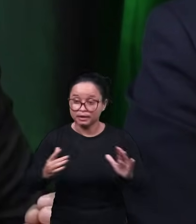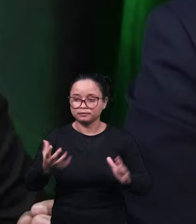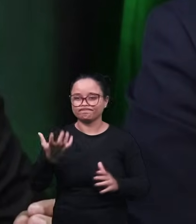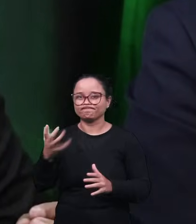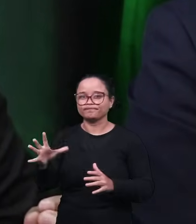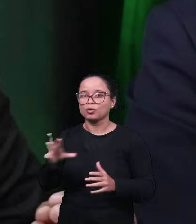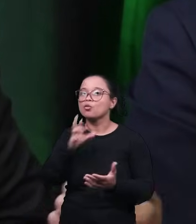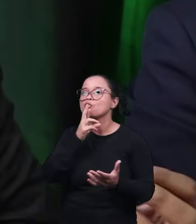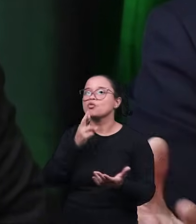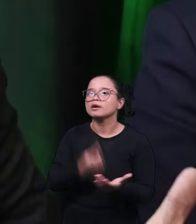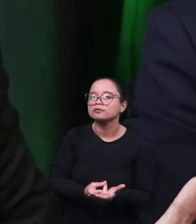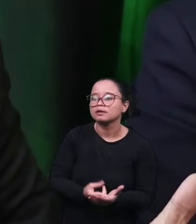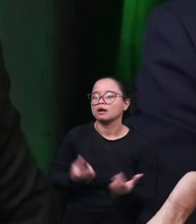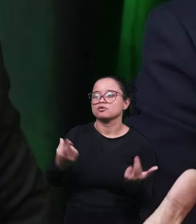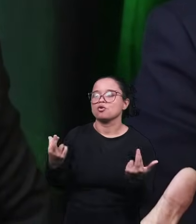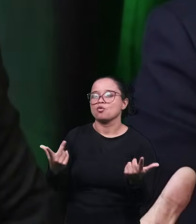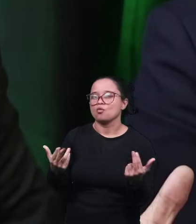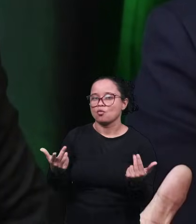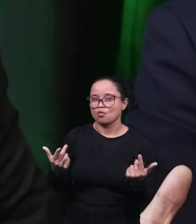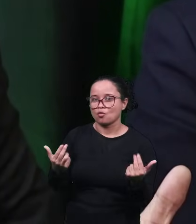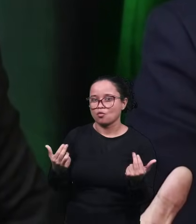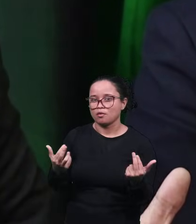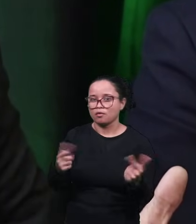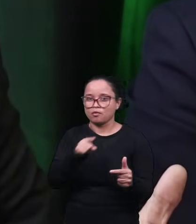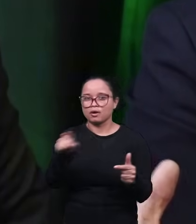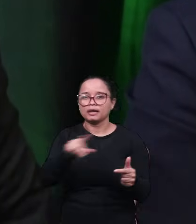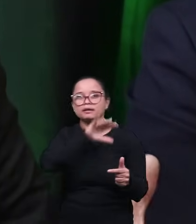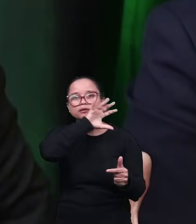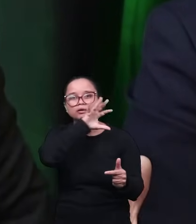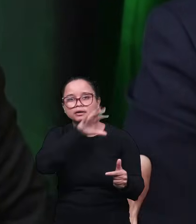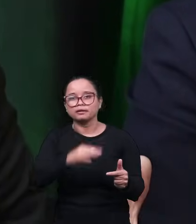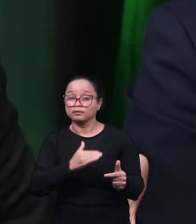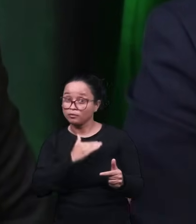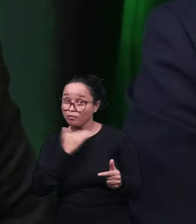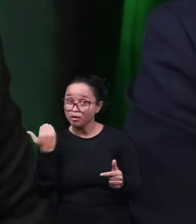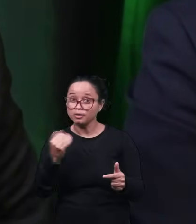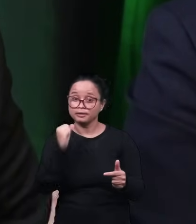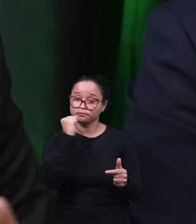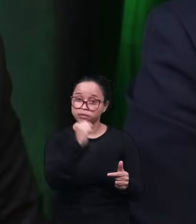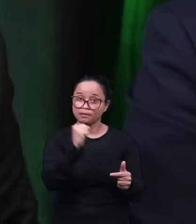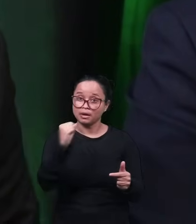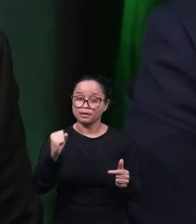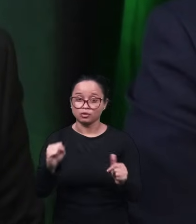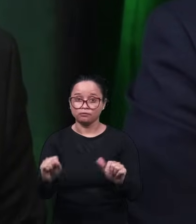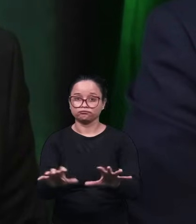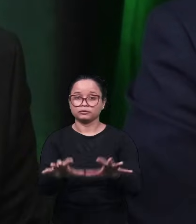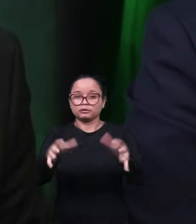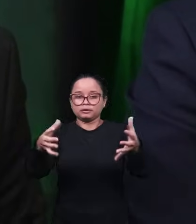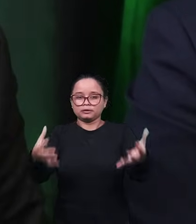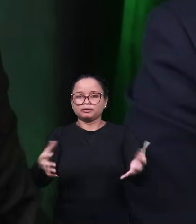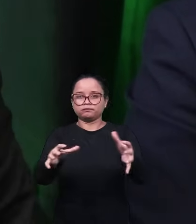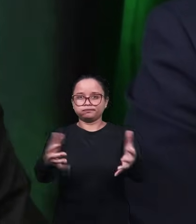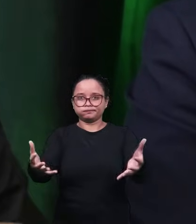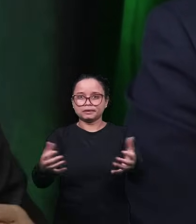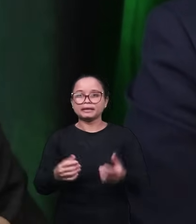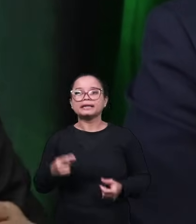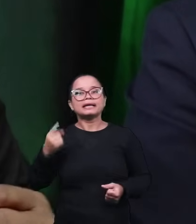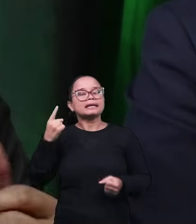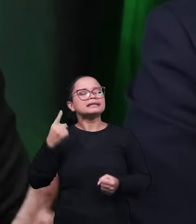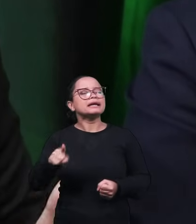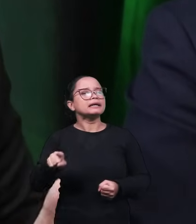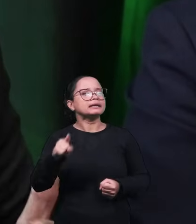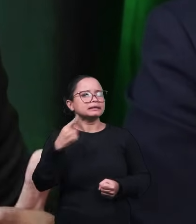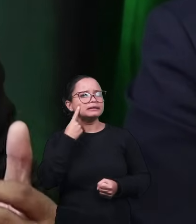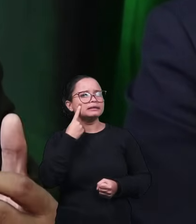teria o resultado como aqueles animais, seriam mortos. Mas interessante que nessa aliança que Deus faz